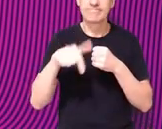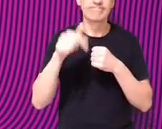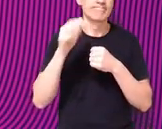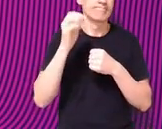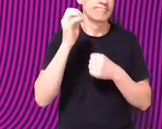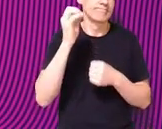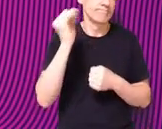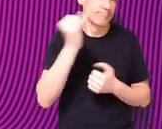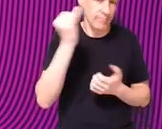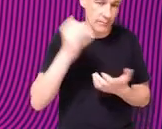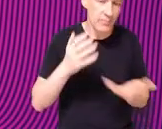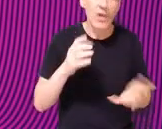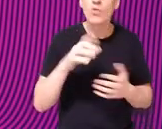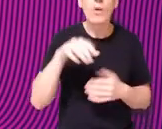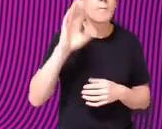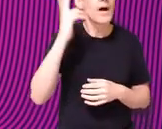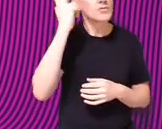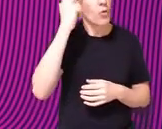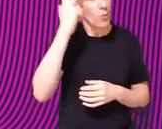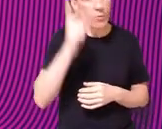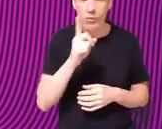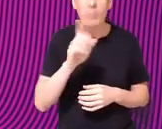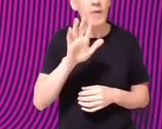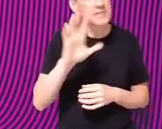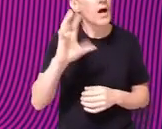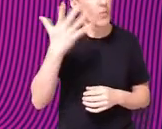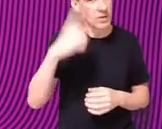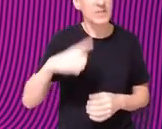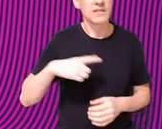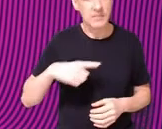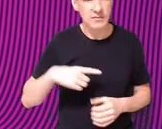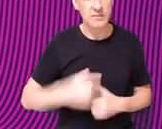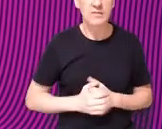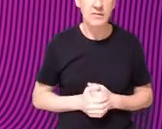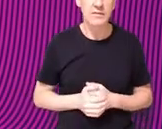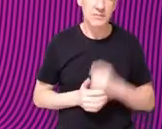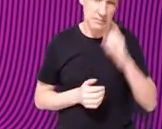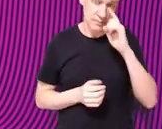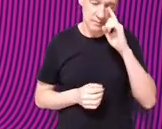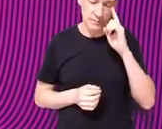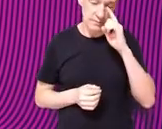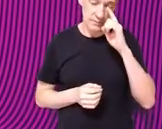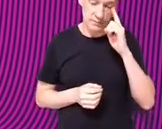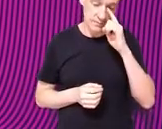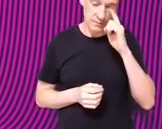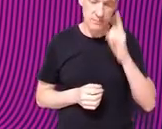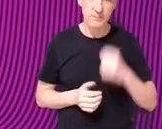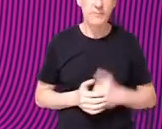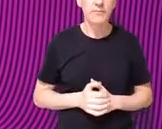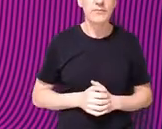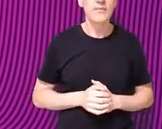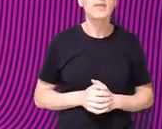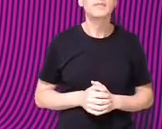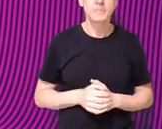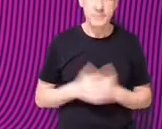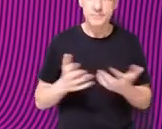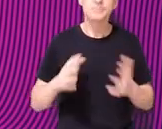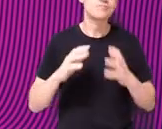comum, mas acontece. Nós tínhamos uma hipertrófica que teve uma miocardite que evoluiu com dilatada, por